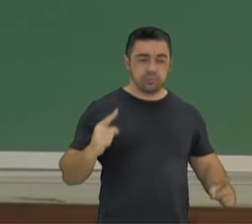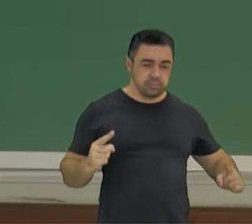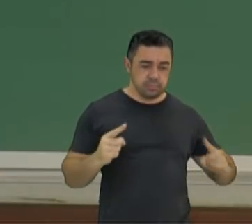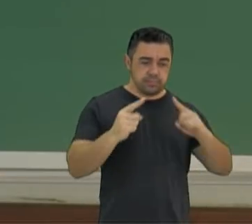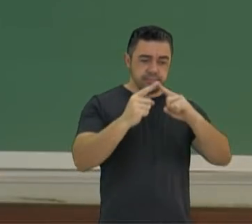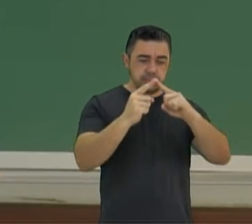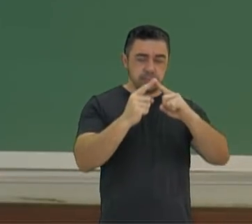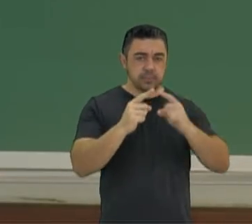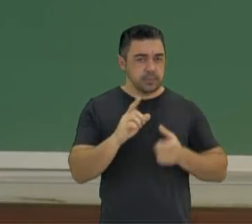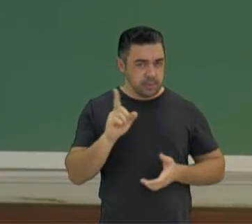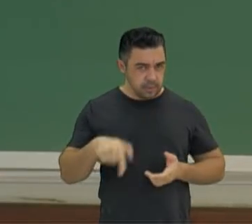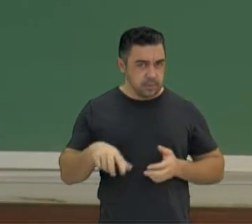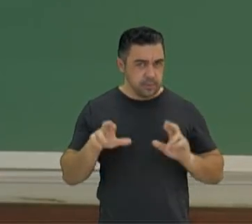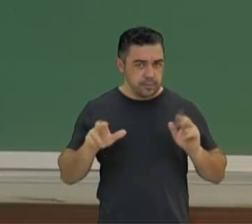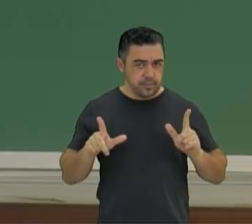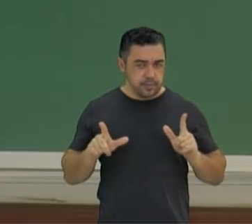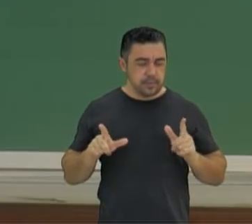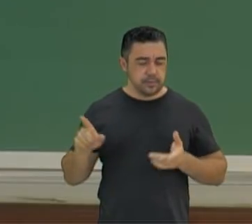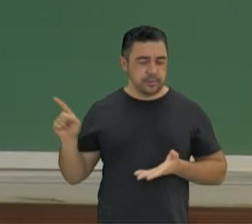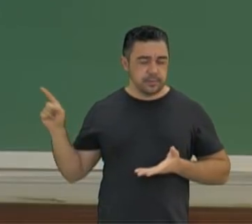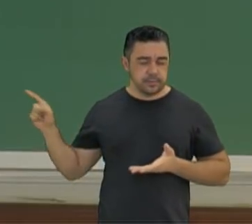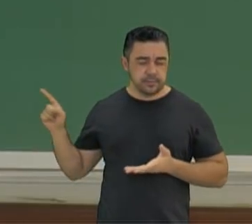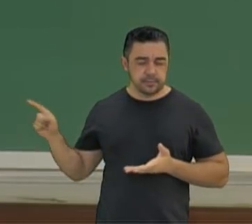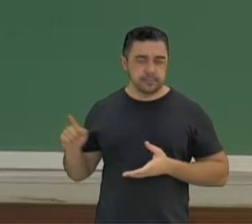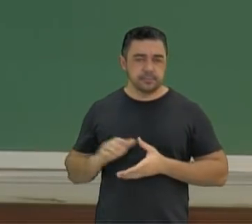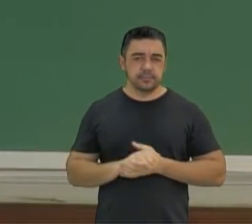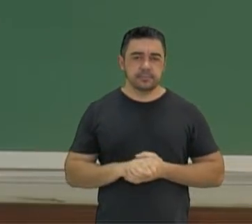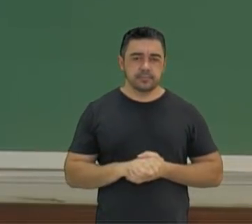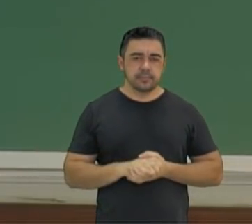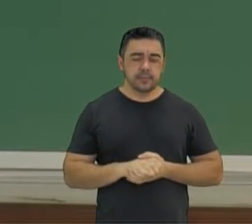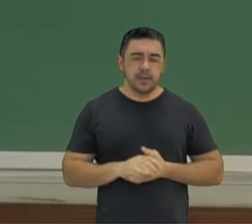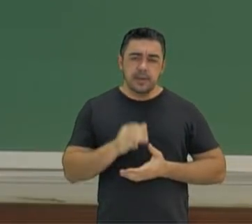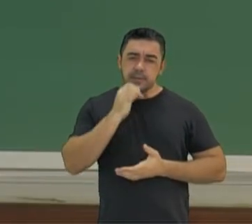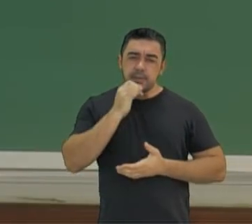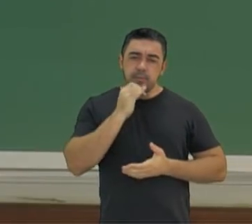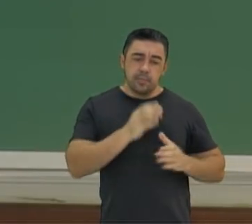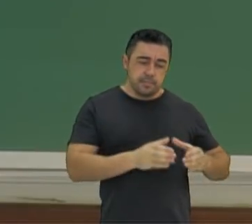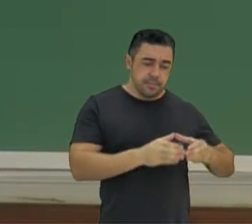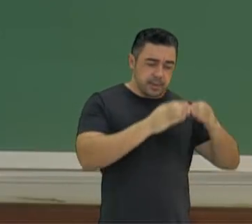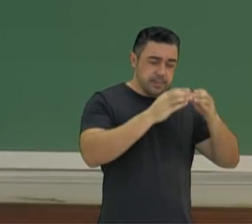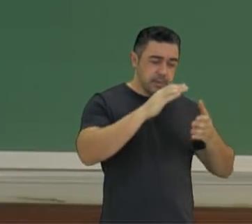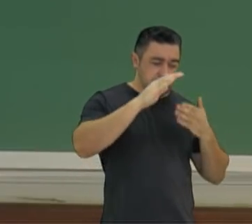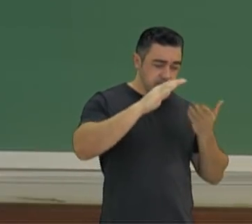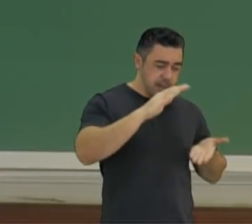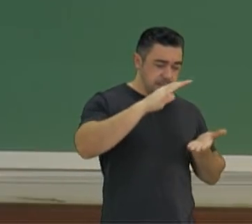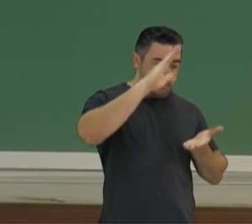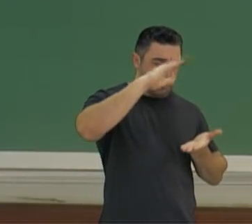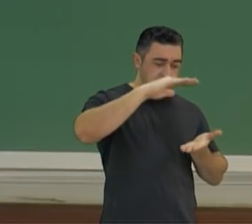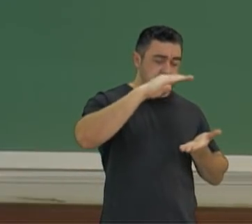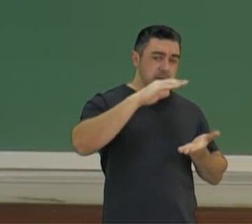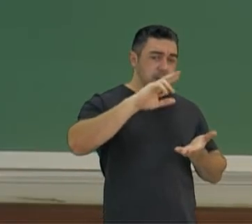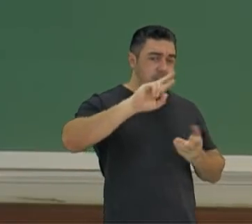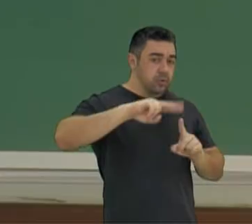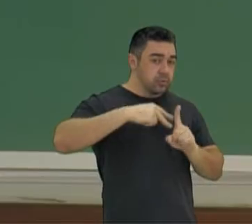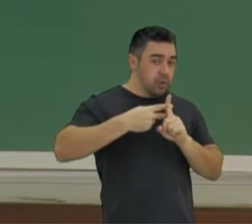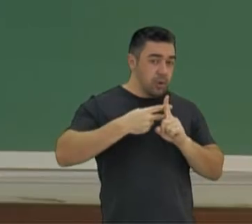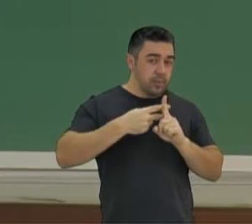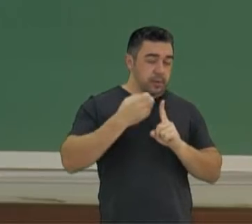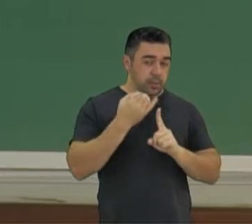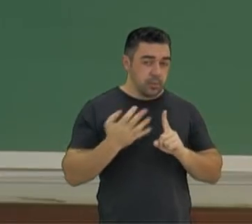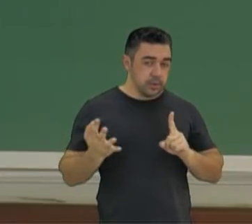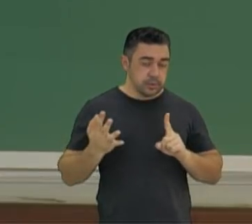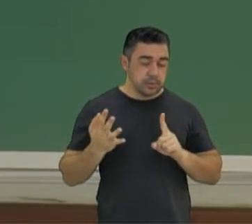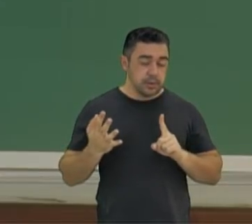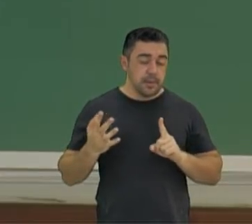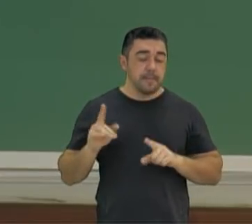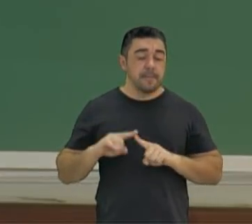Lembra que a pirâmide é diferente do prisma. O prisma eu vou ter 2 bases. Então, como tem 2 bases, eu dobro a quantidade de vértices de uma